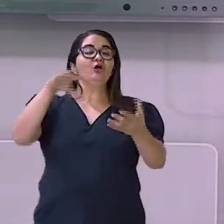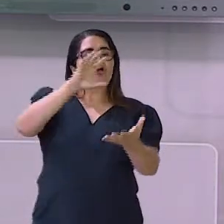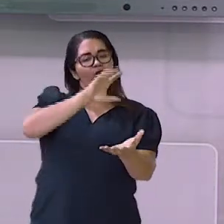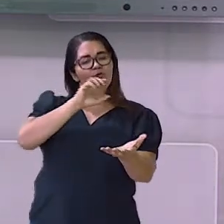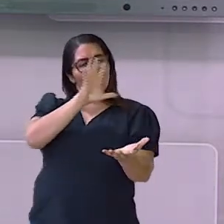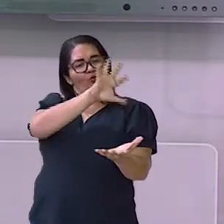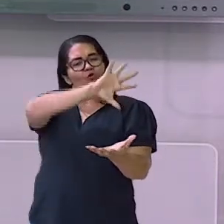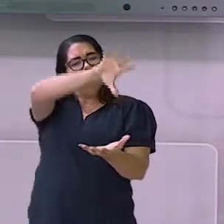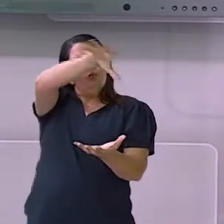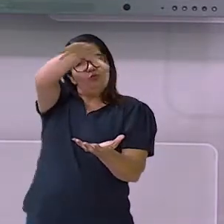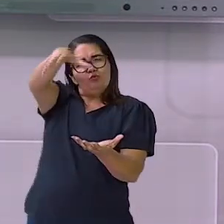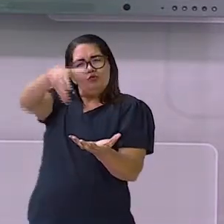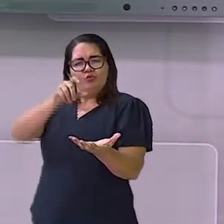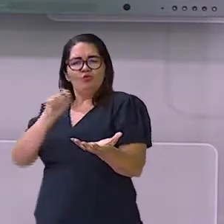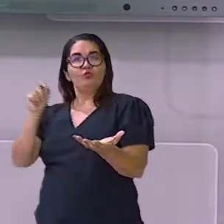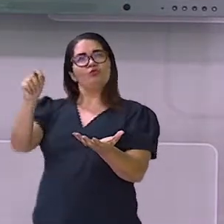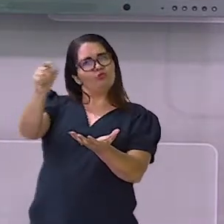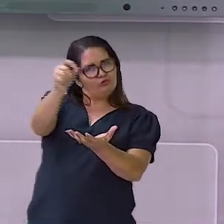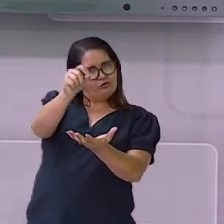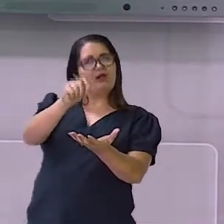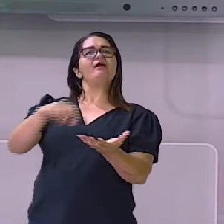Diretamente, nós vamos encontrar